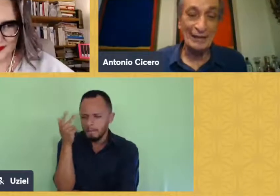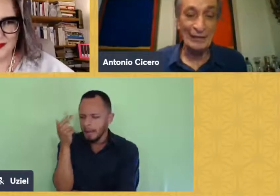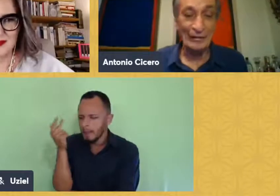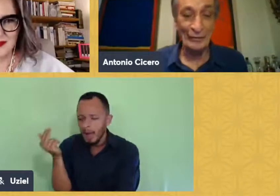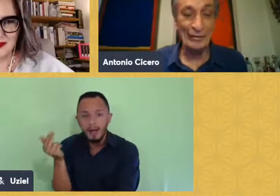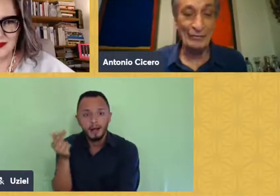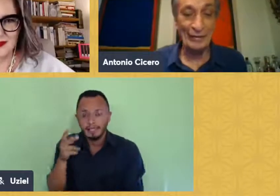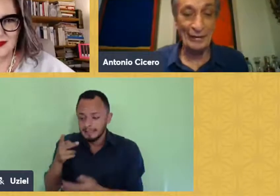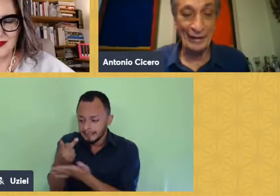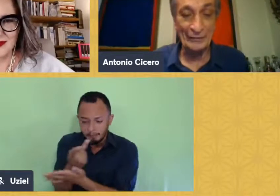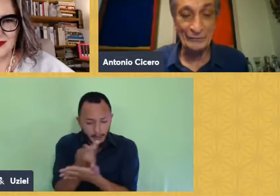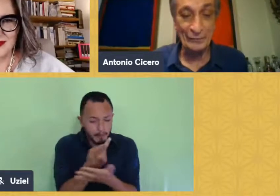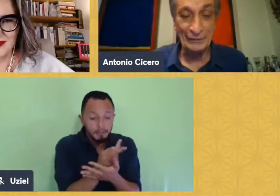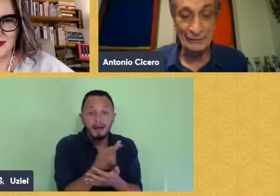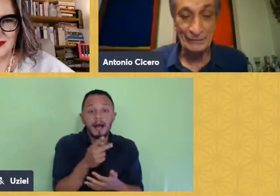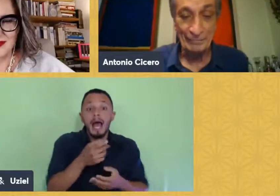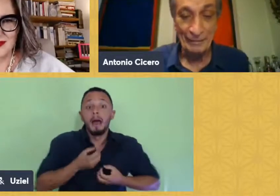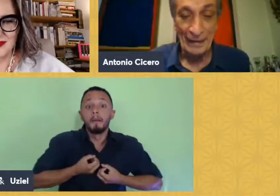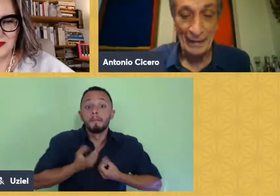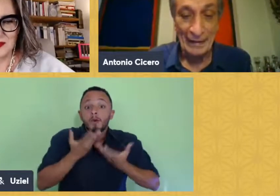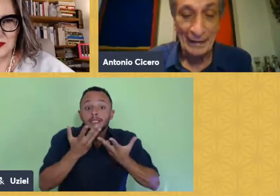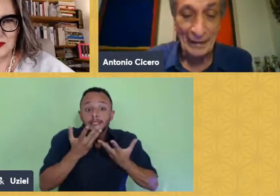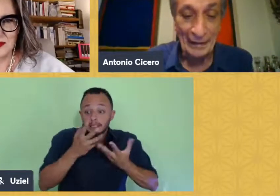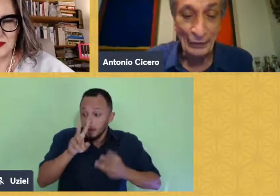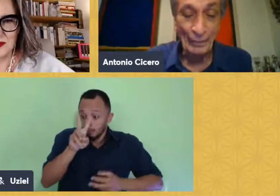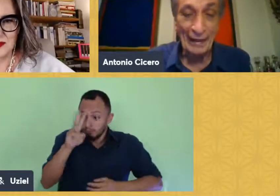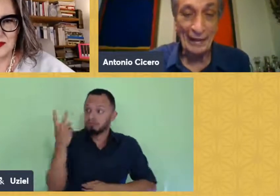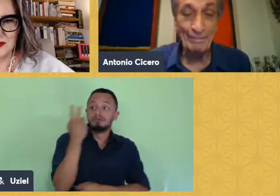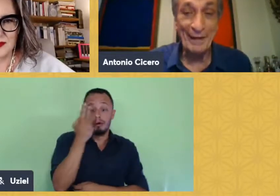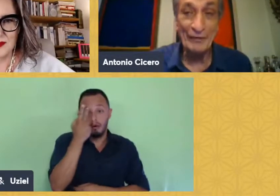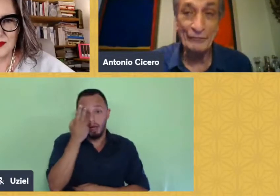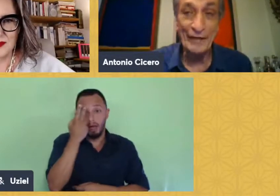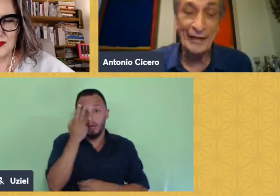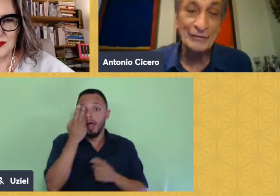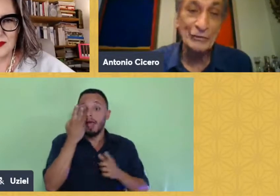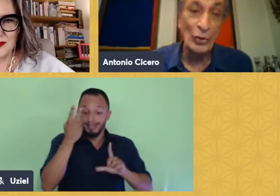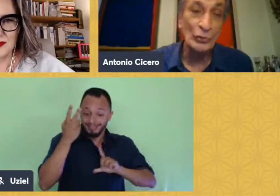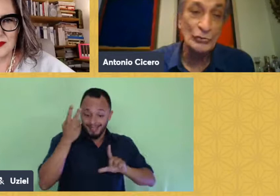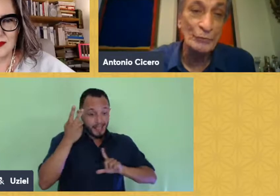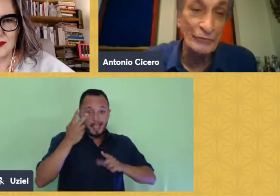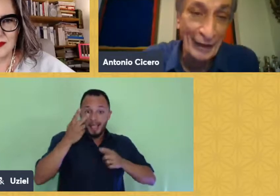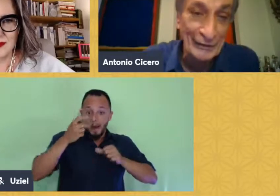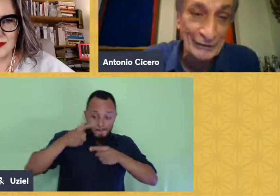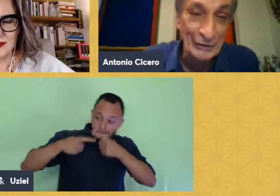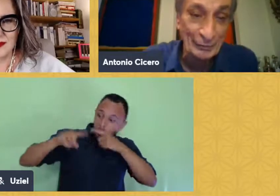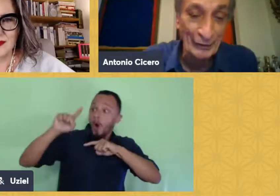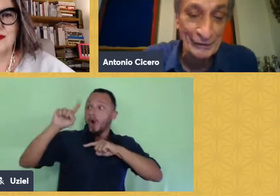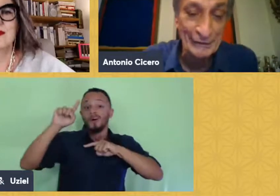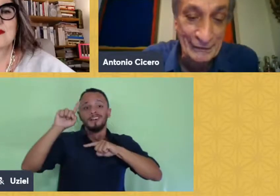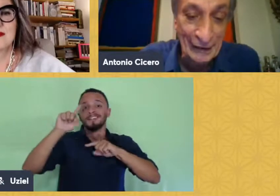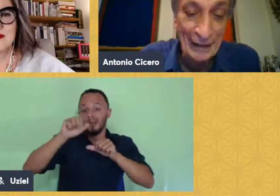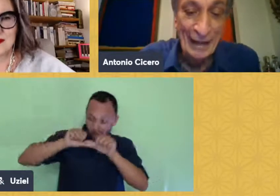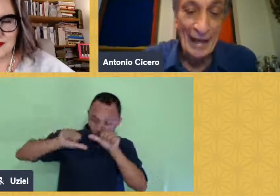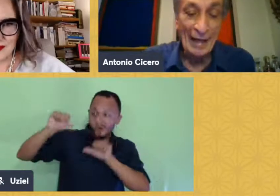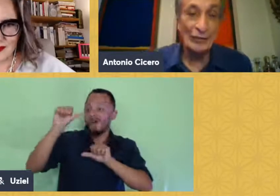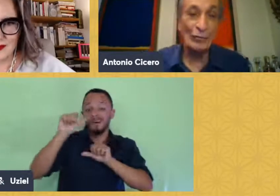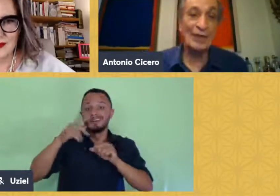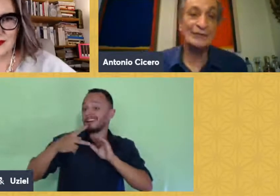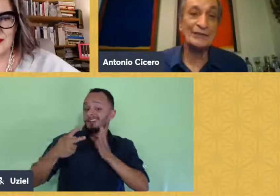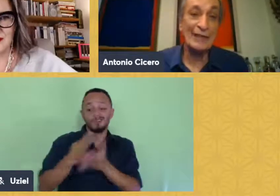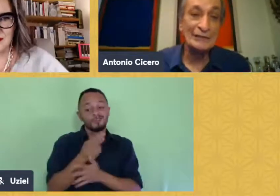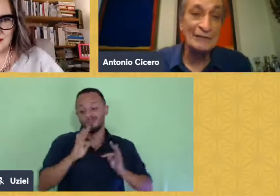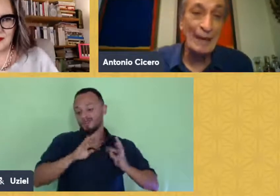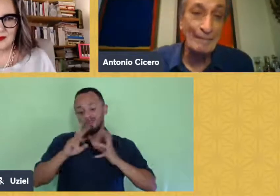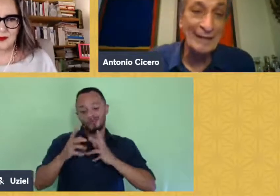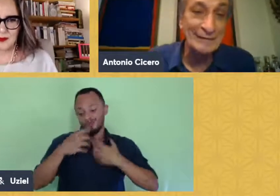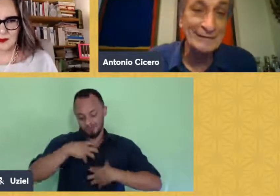é? As coisas. Ela perverte ou subverte, a gente pode dizer, a